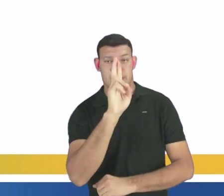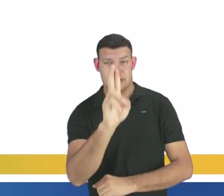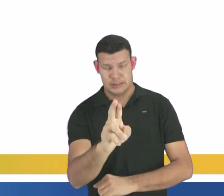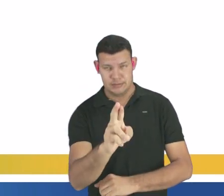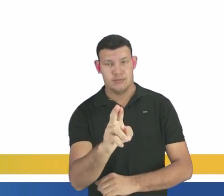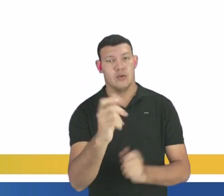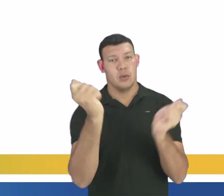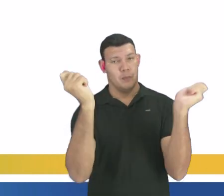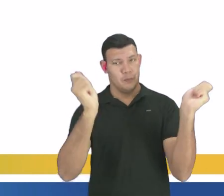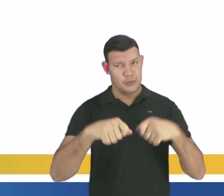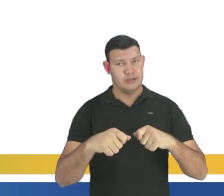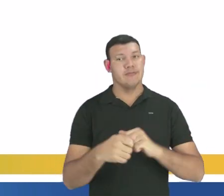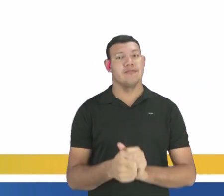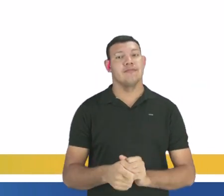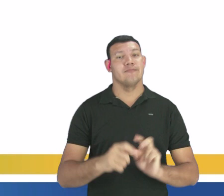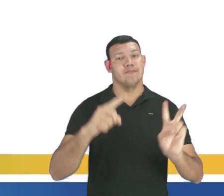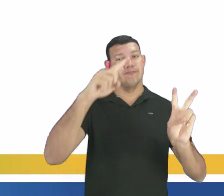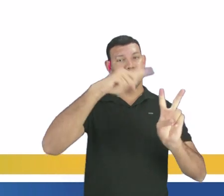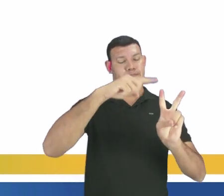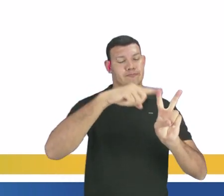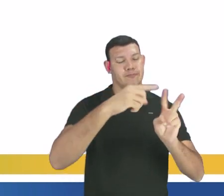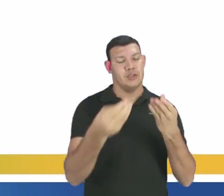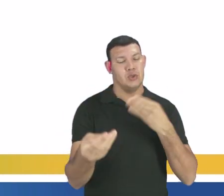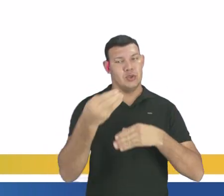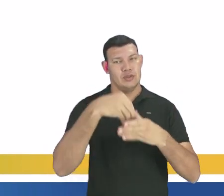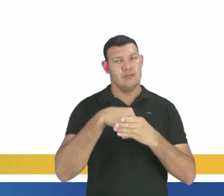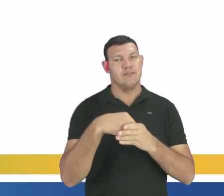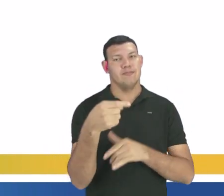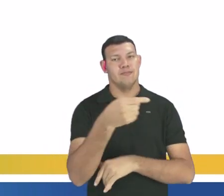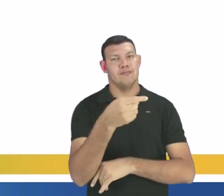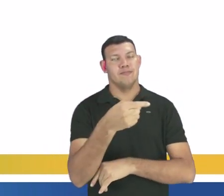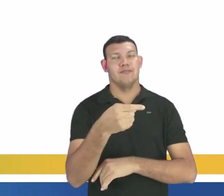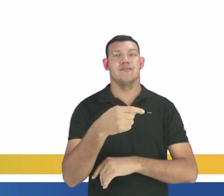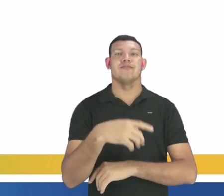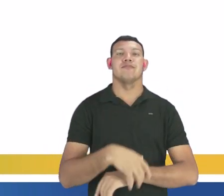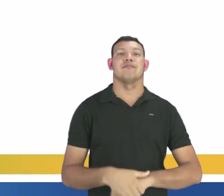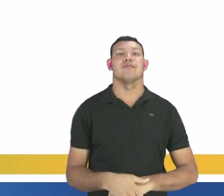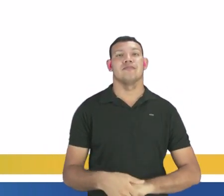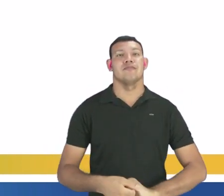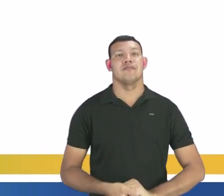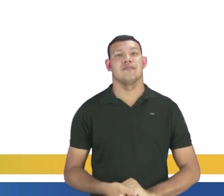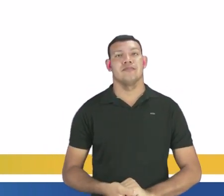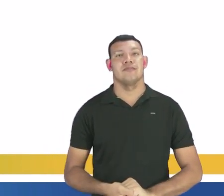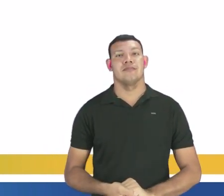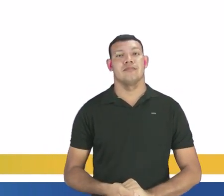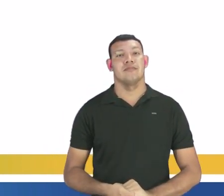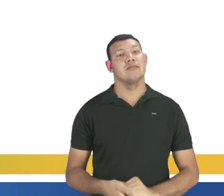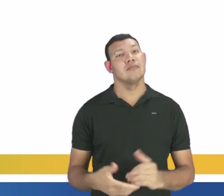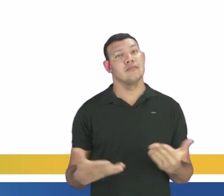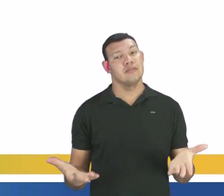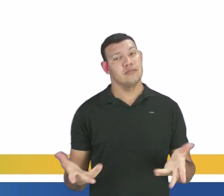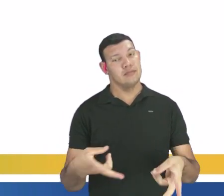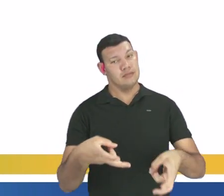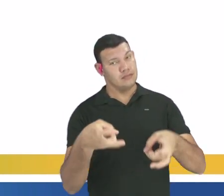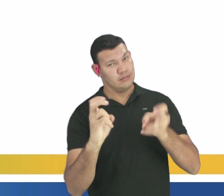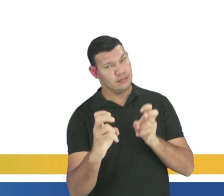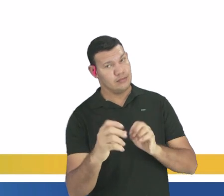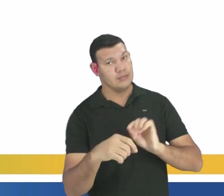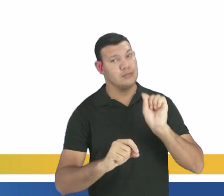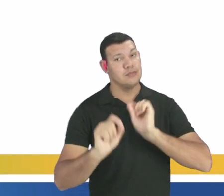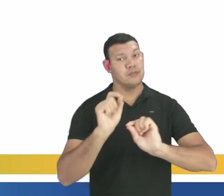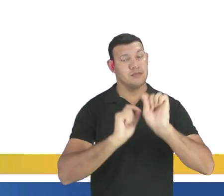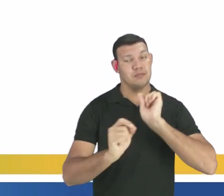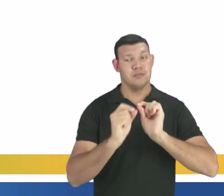tem dentro de si números negativos. Gente, aqui vocês vão perceber dentro